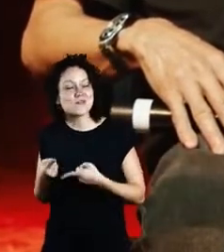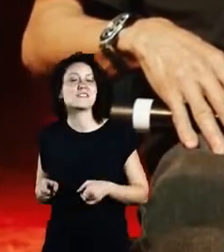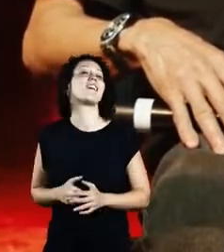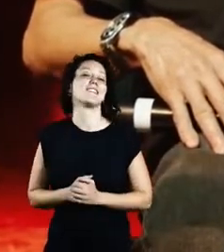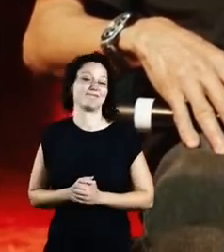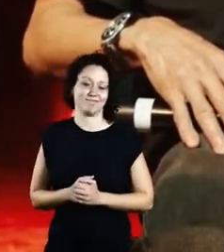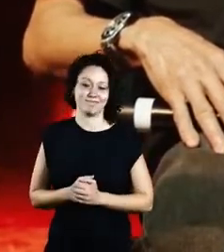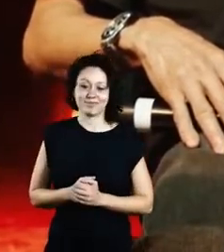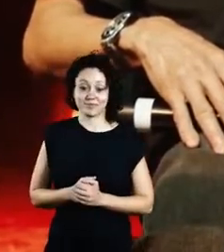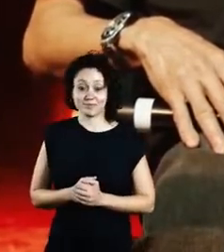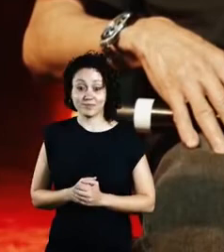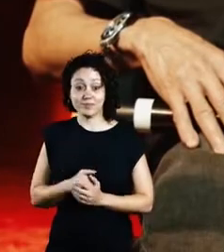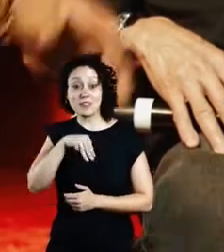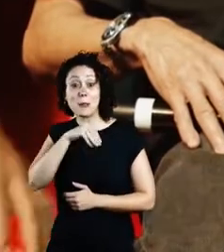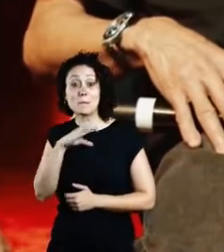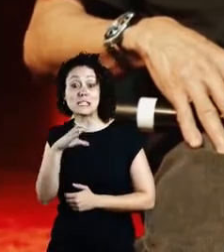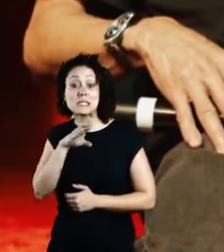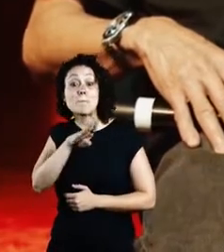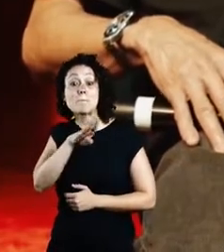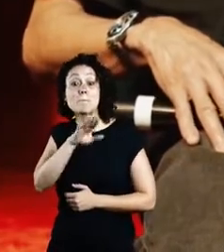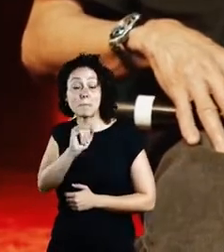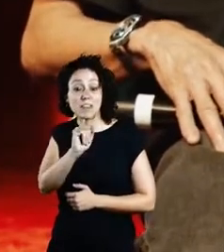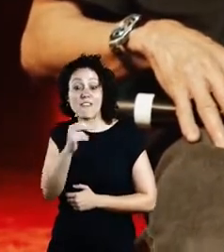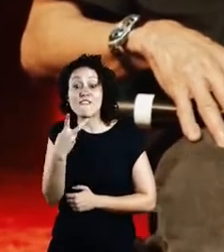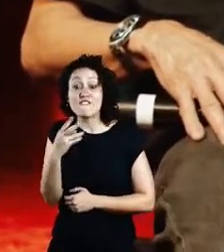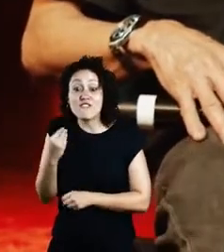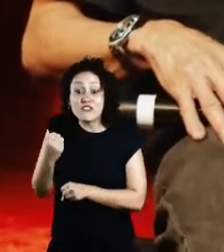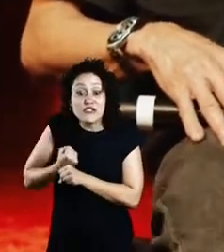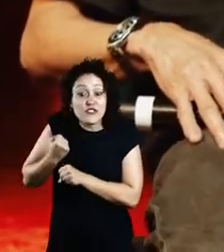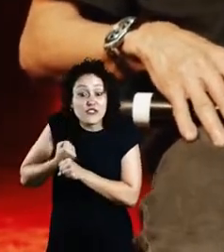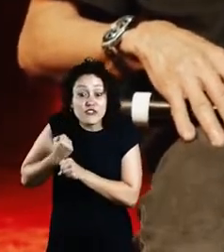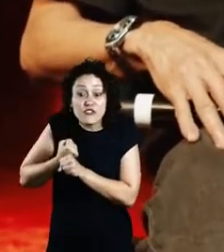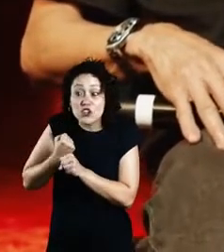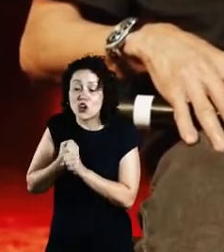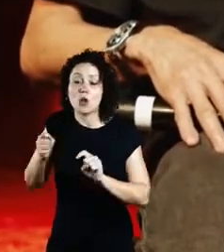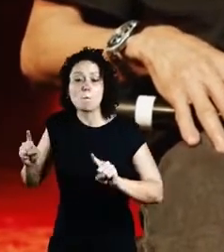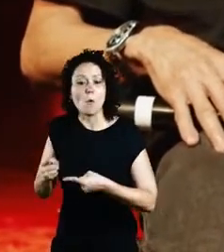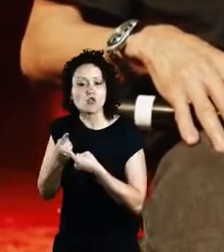tocou o MCB 20 anos. Sem ninguém saber.